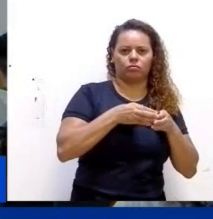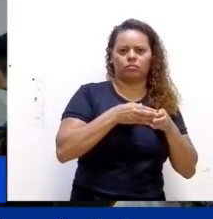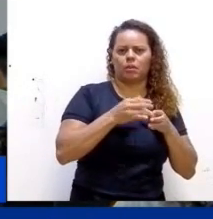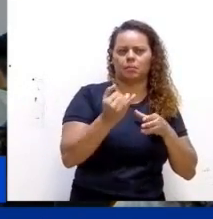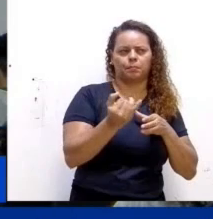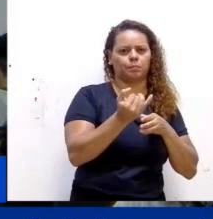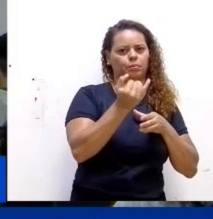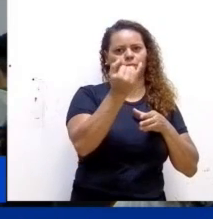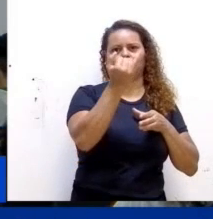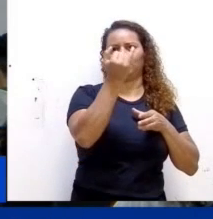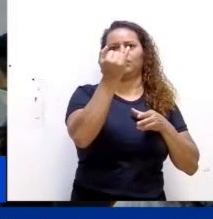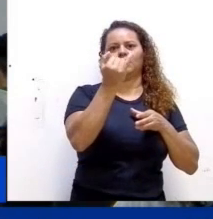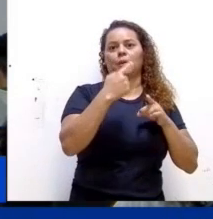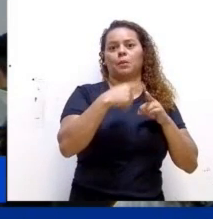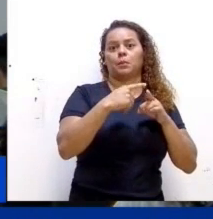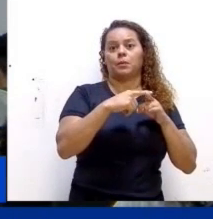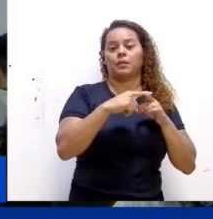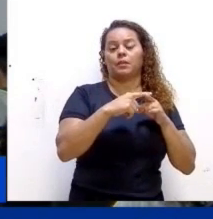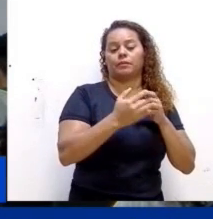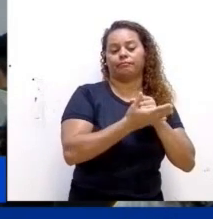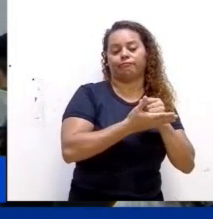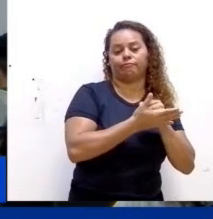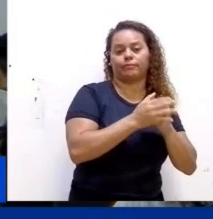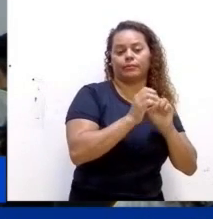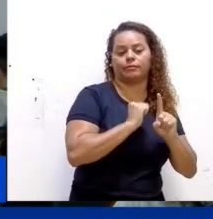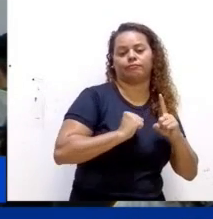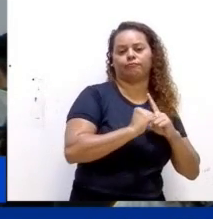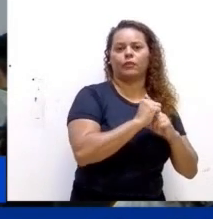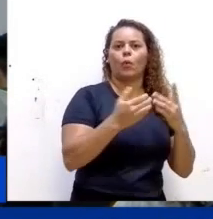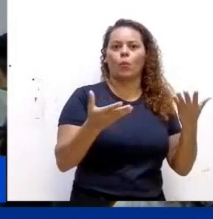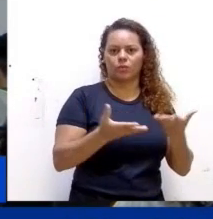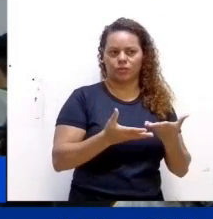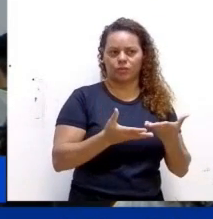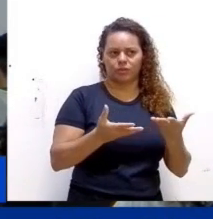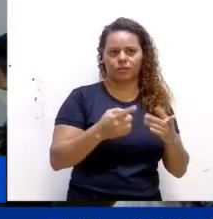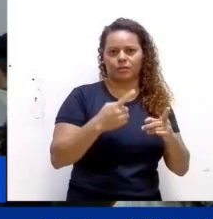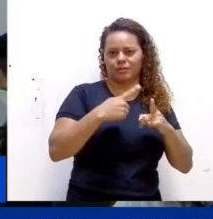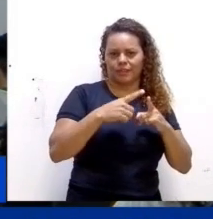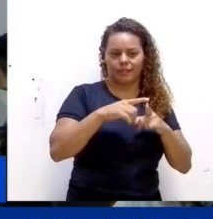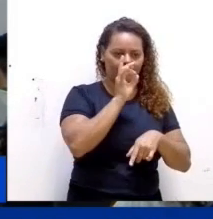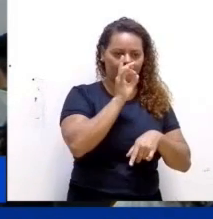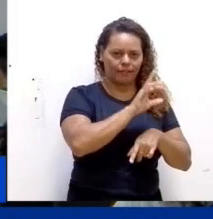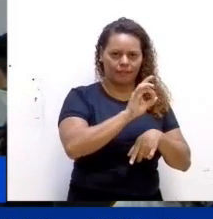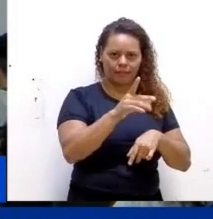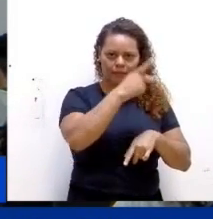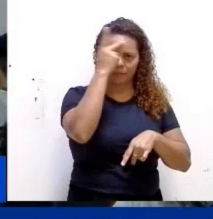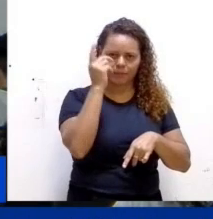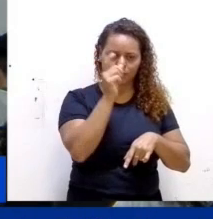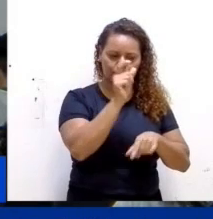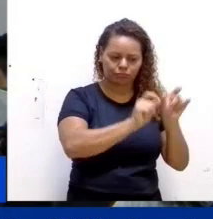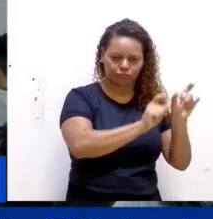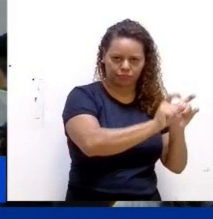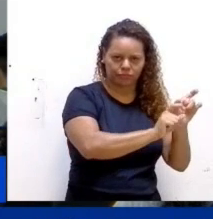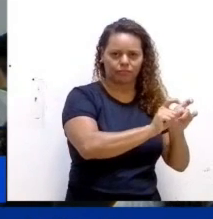essencial de formação da sociedade, onde as pessoas que fazem parte